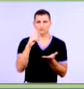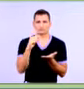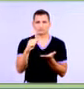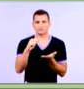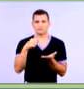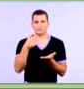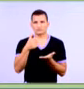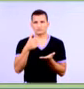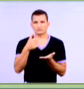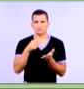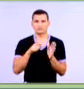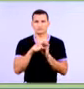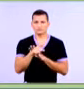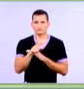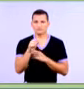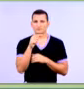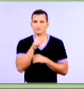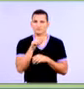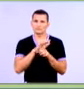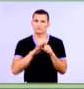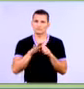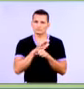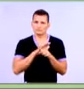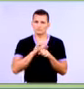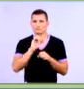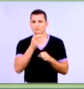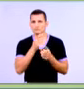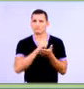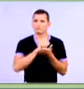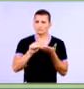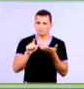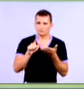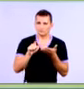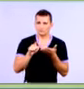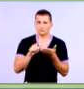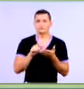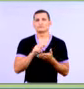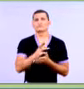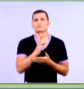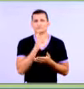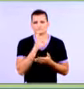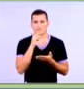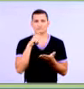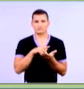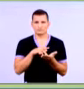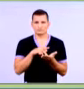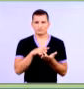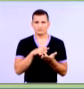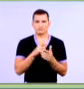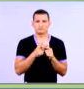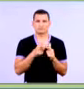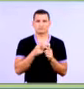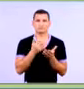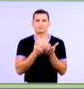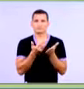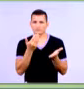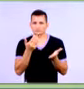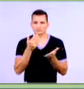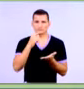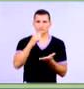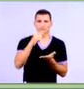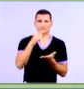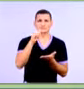eu pergunto, ela está vazia? Qual a resposta que eu vou ter? Verdadeiro. Então, tirei o menos 80,